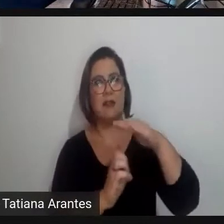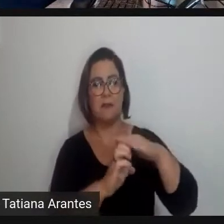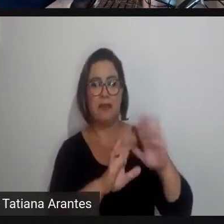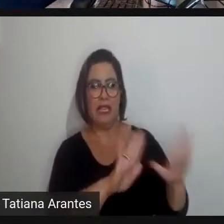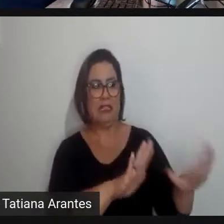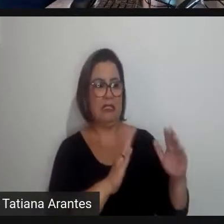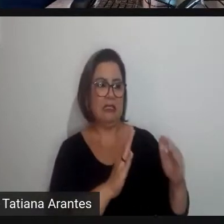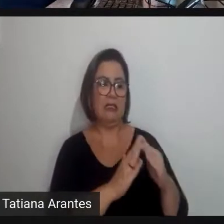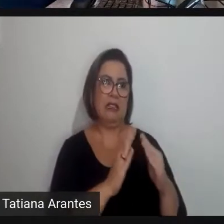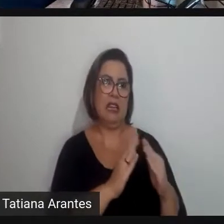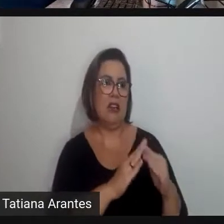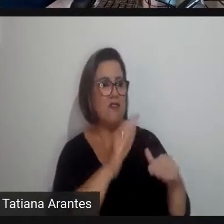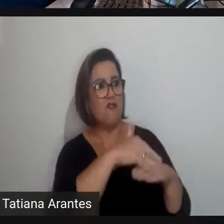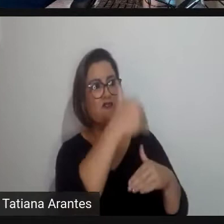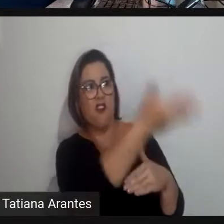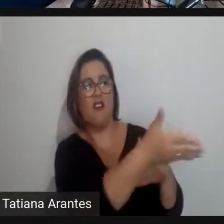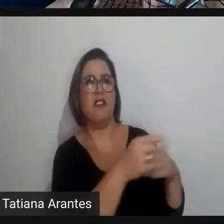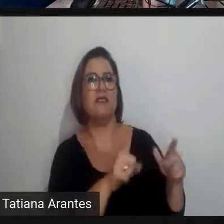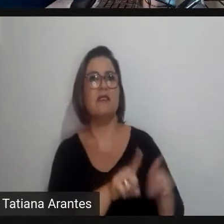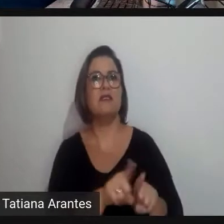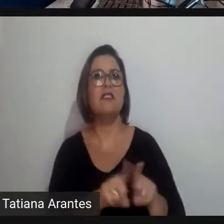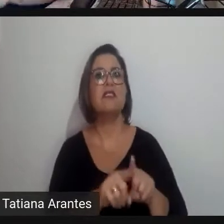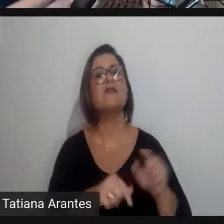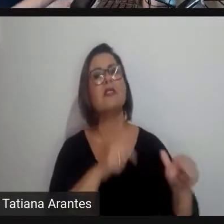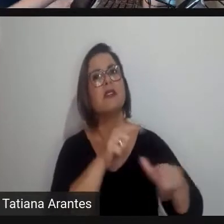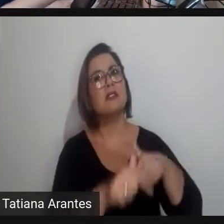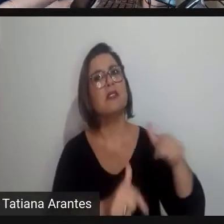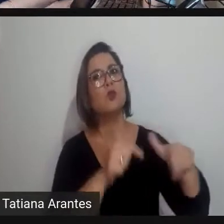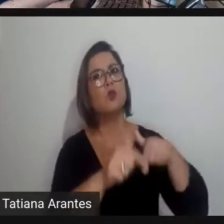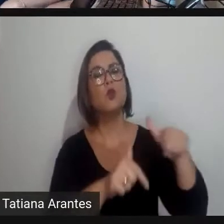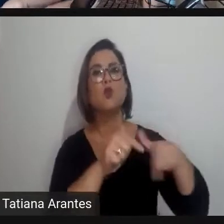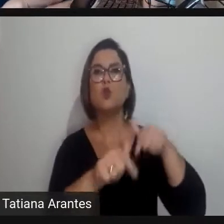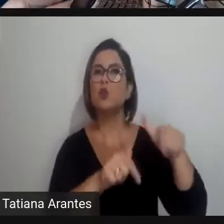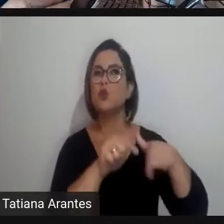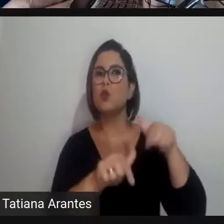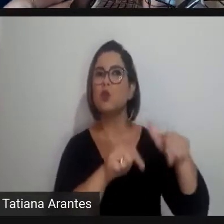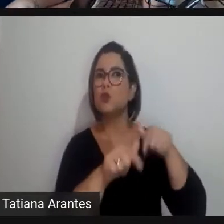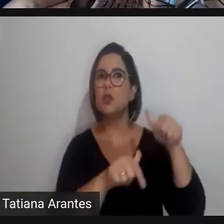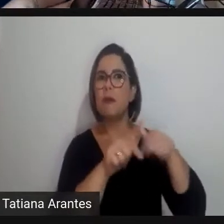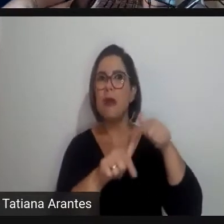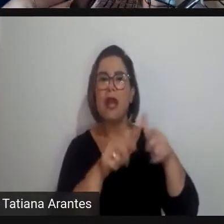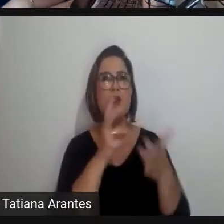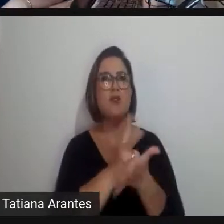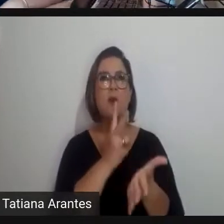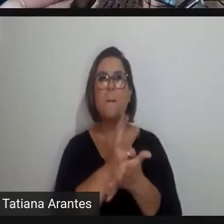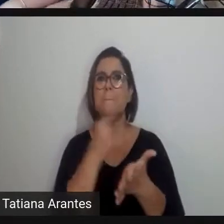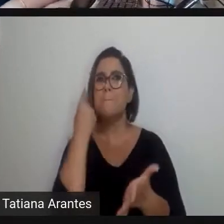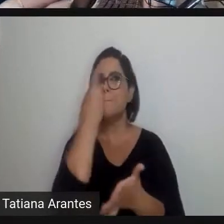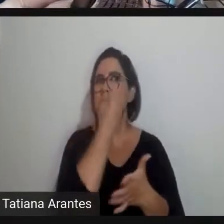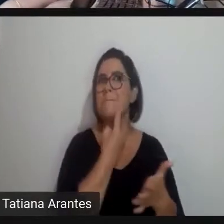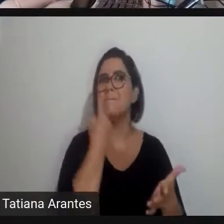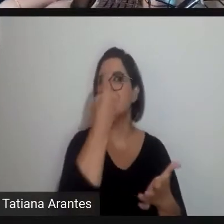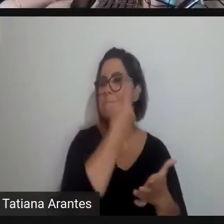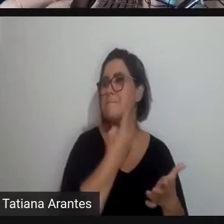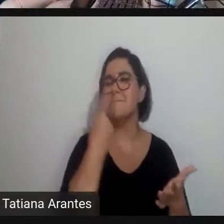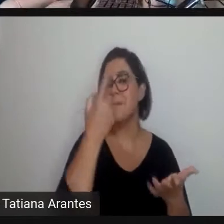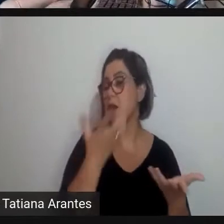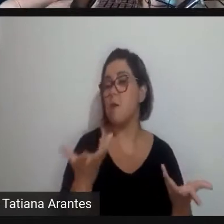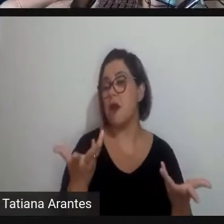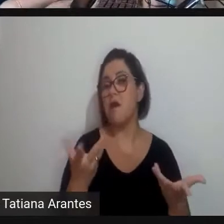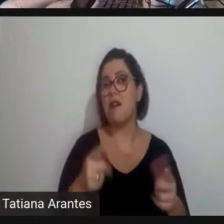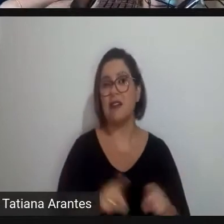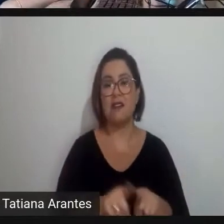e realiza suas atividades exatamente naquele horário, por meio da tecnologia de informação.